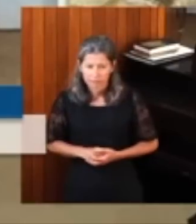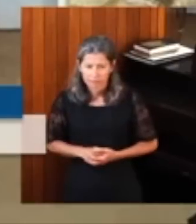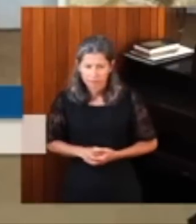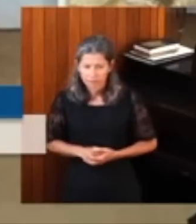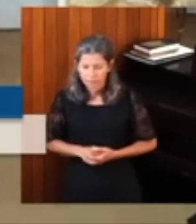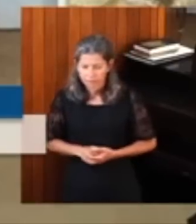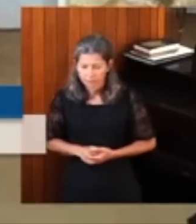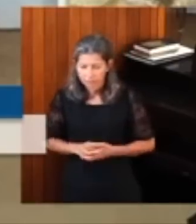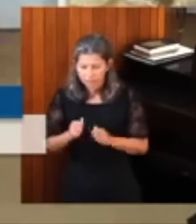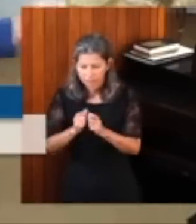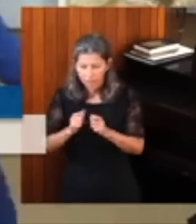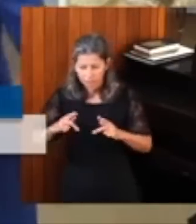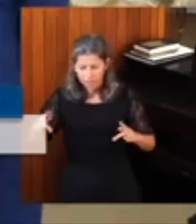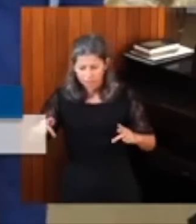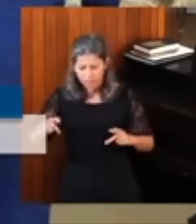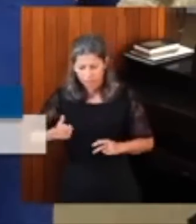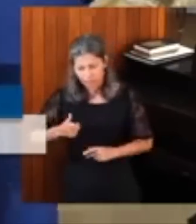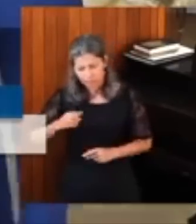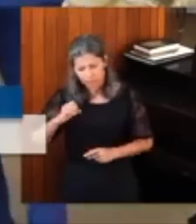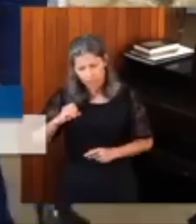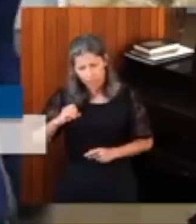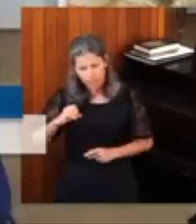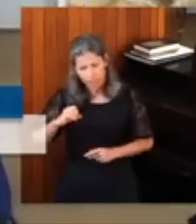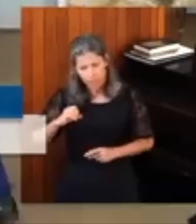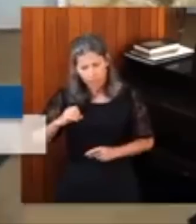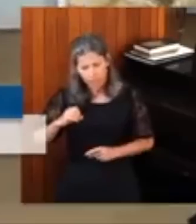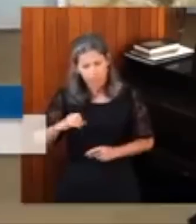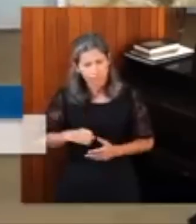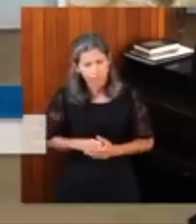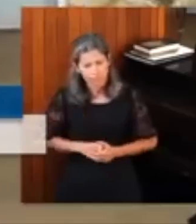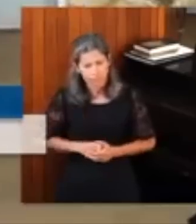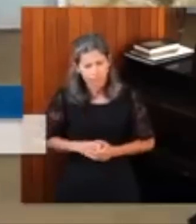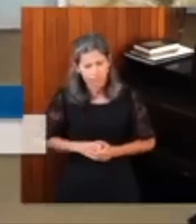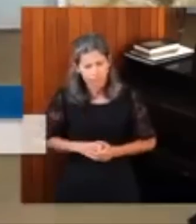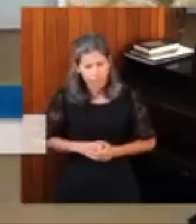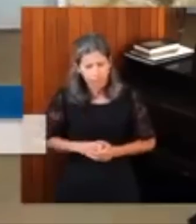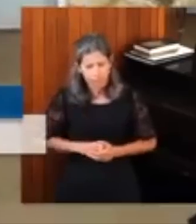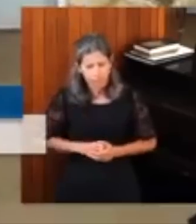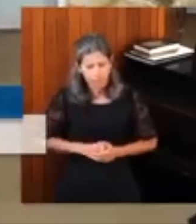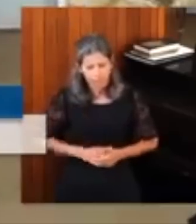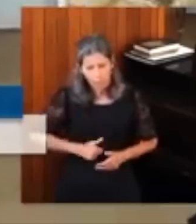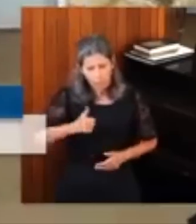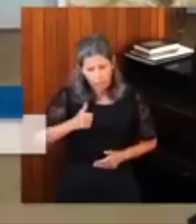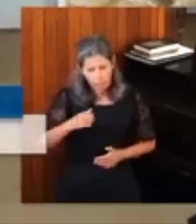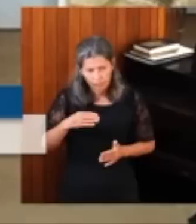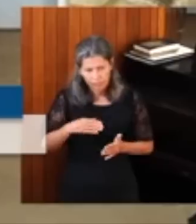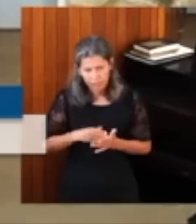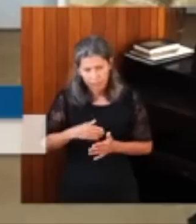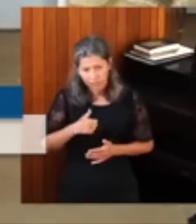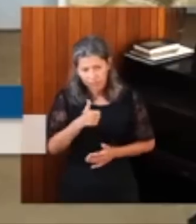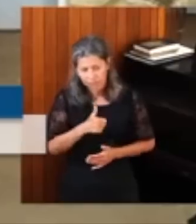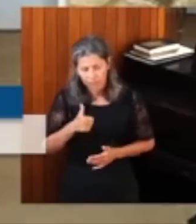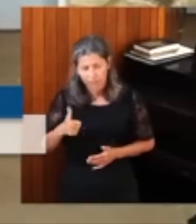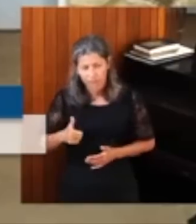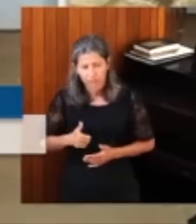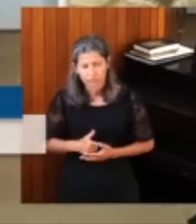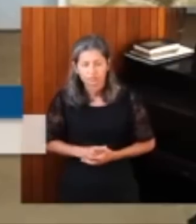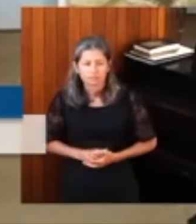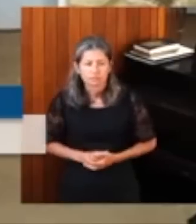Apocalipse, agora no capítulo 10. Apocalipse 10, versos 1 a 11. É um capítulo